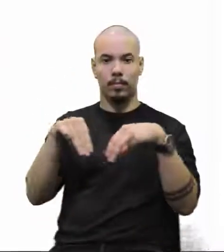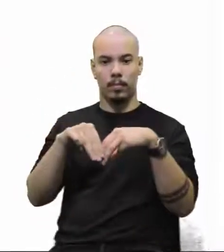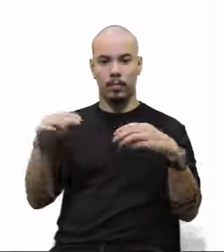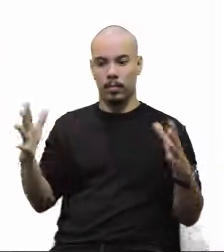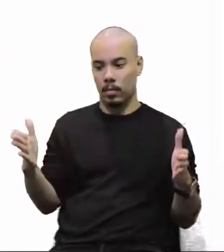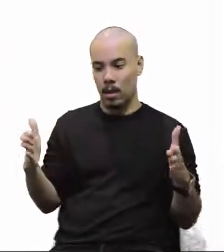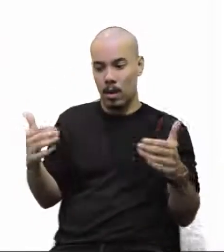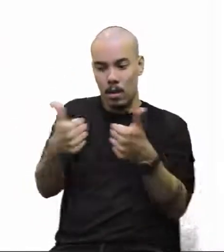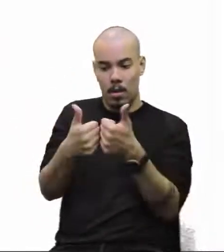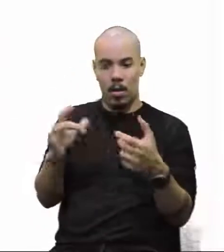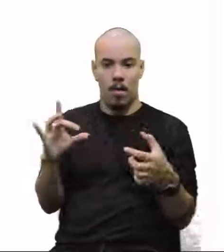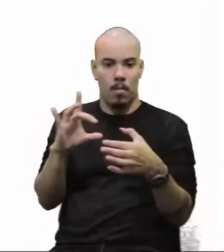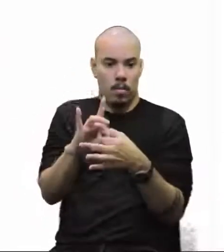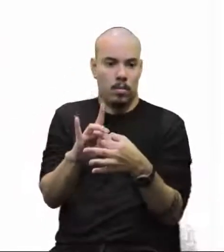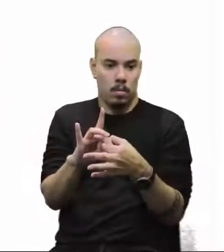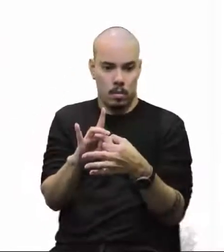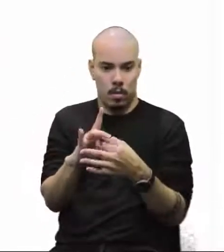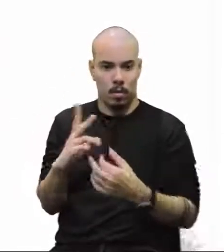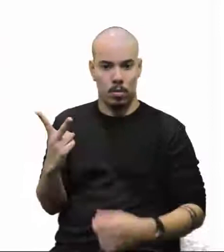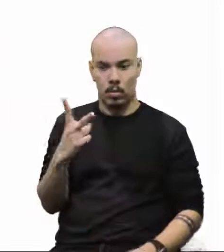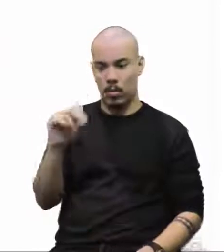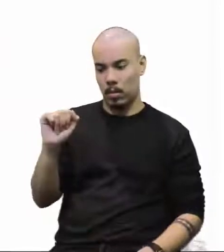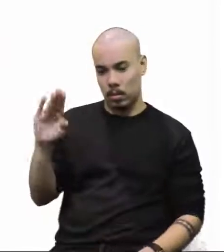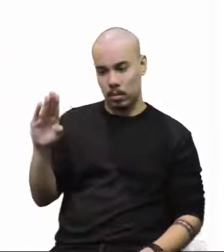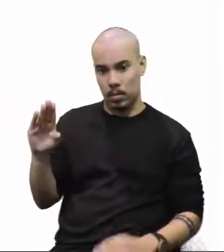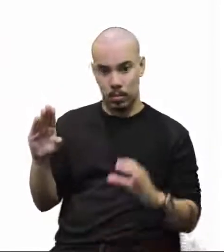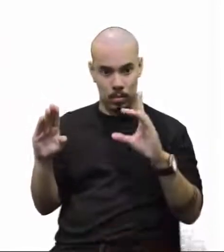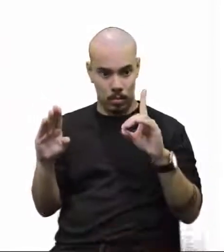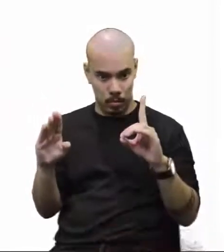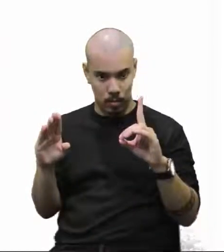o segmento do fio AB e CD.